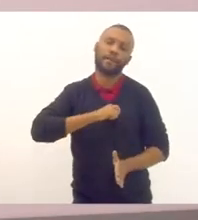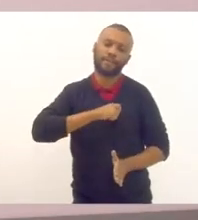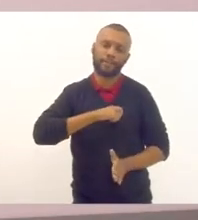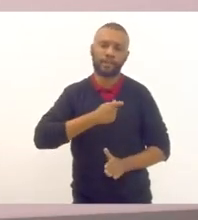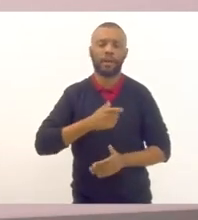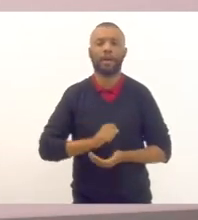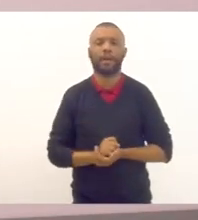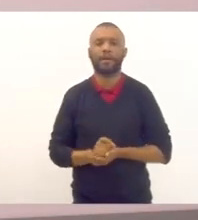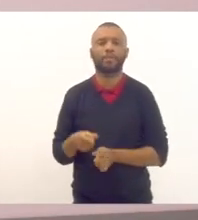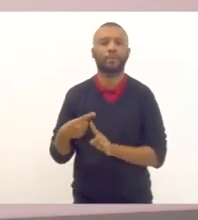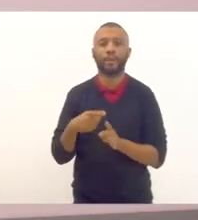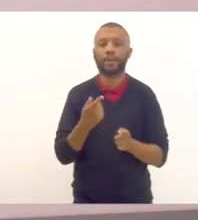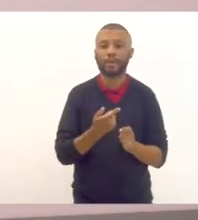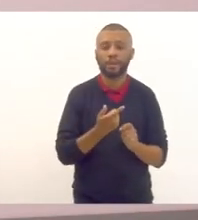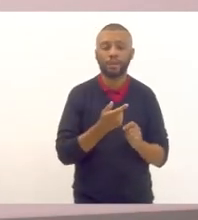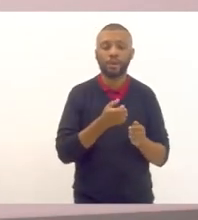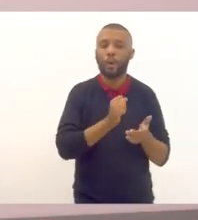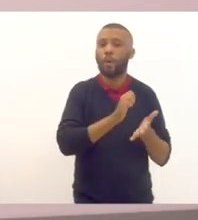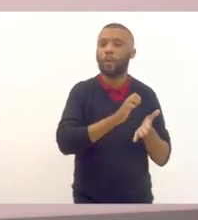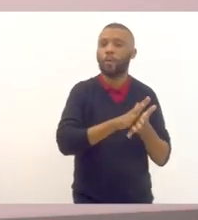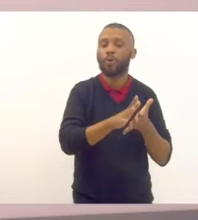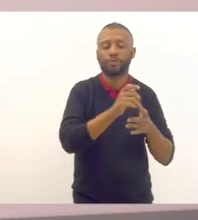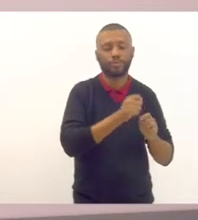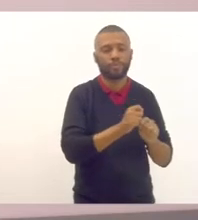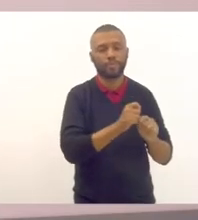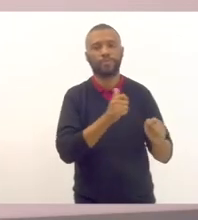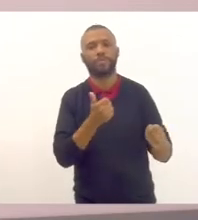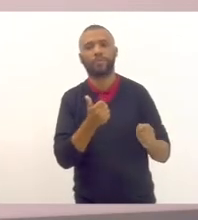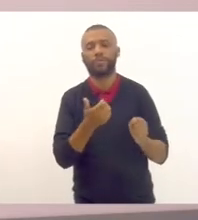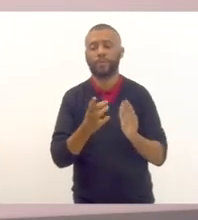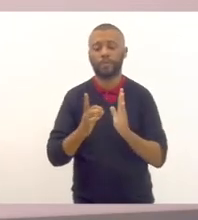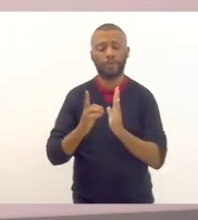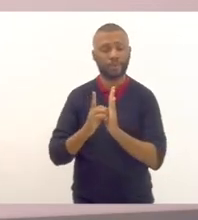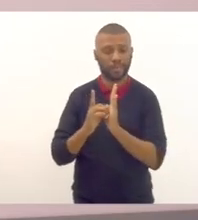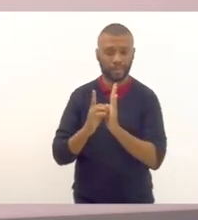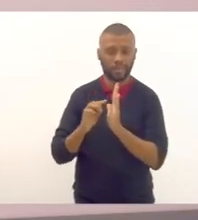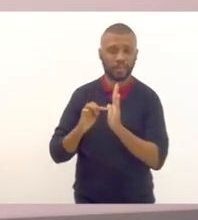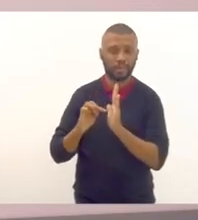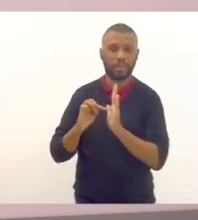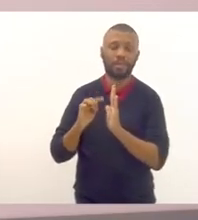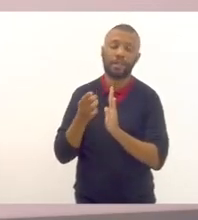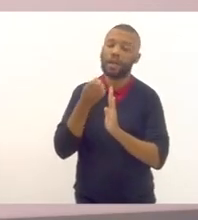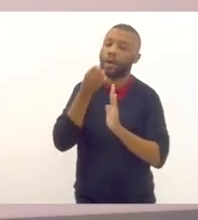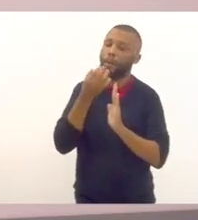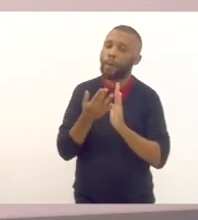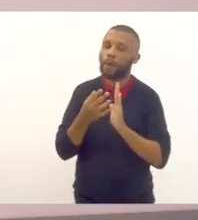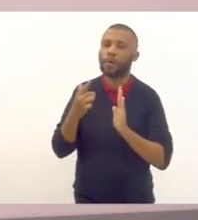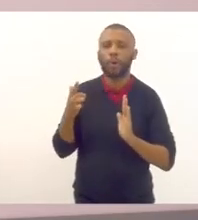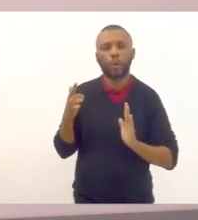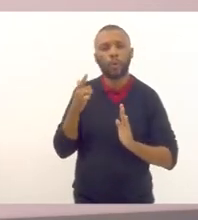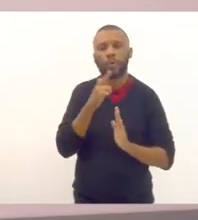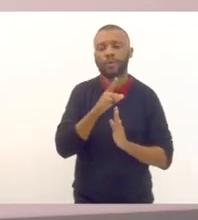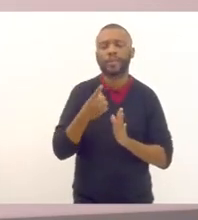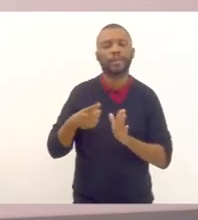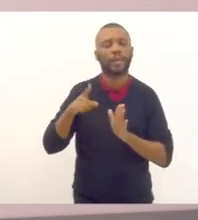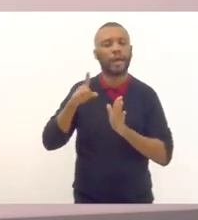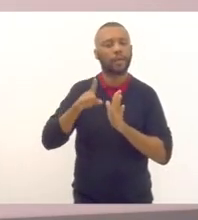o custo-benefício para o DETRAN seria muito bom se a gente conseguisse essa isenção.